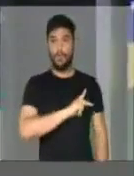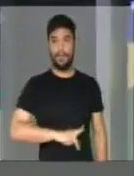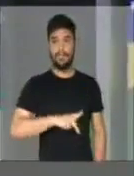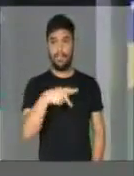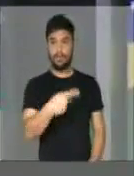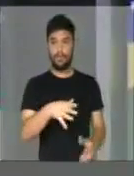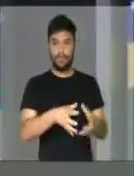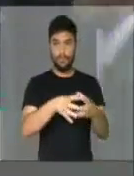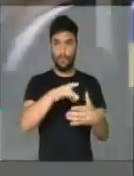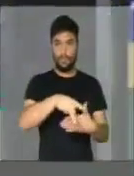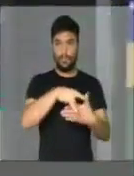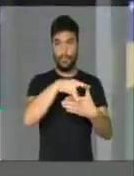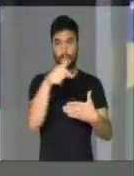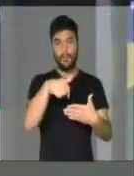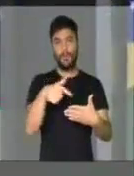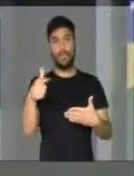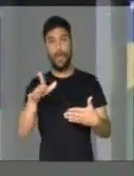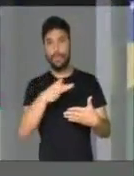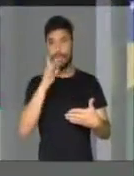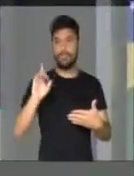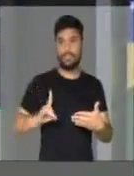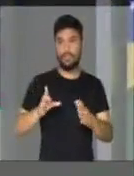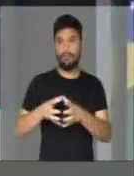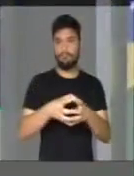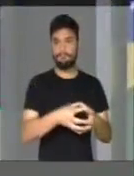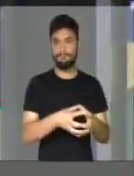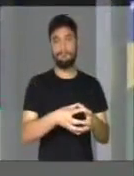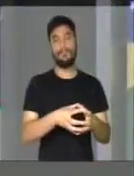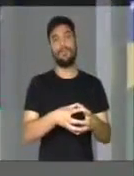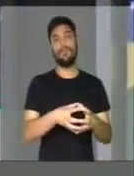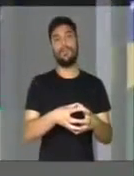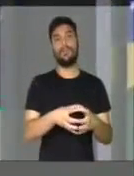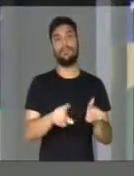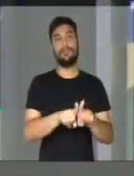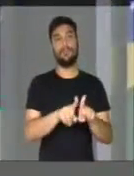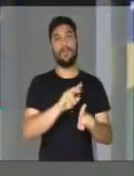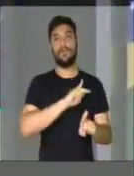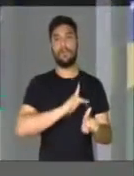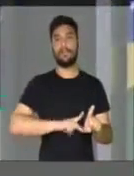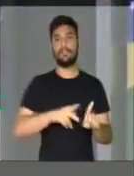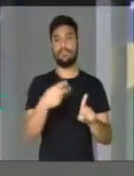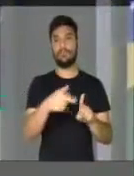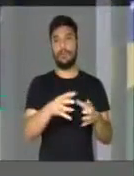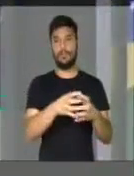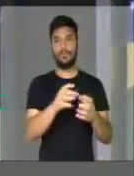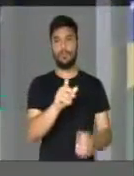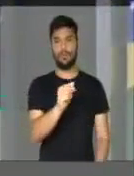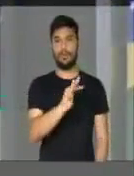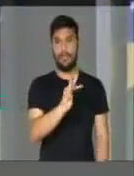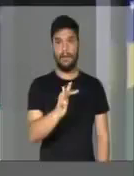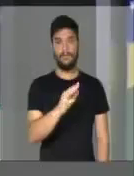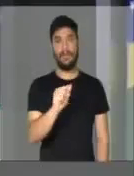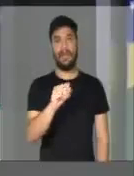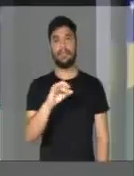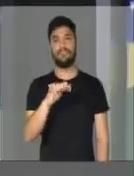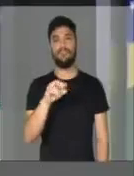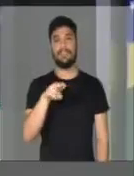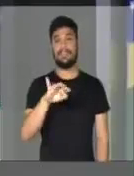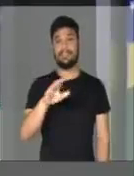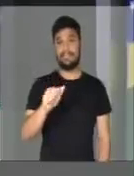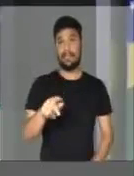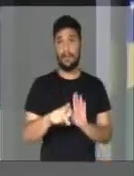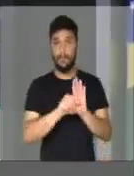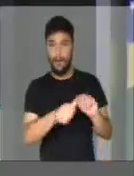pelo presidente do grupo e por outros de seus dirigentes, acompanhados do presidente e de outros dirigentes do Grupo de